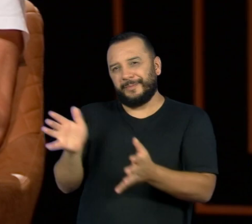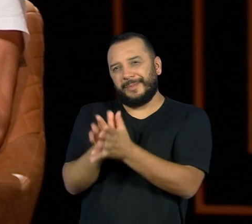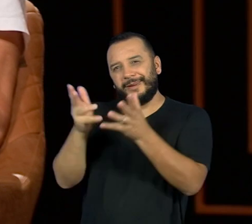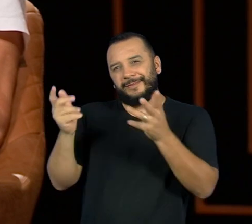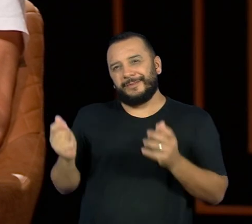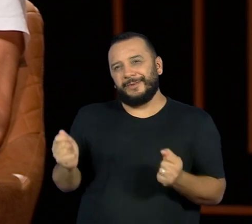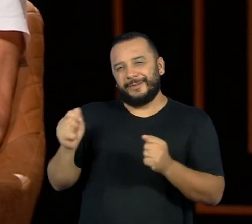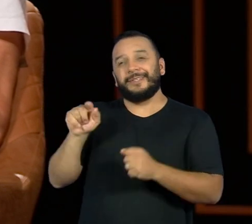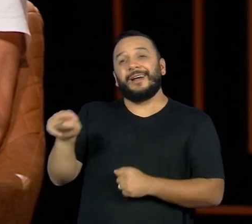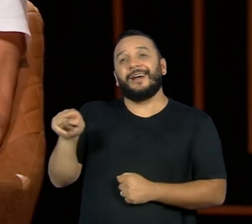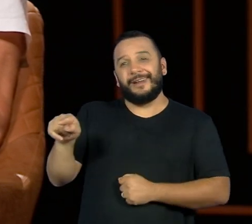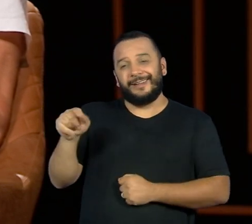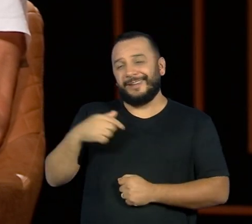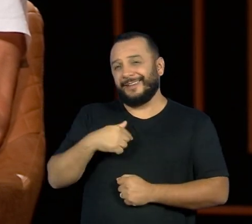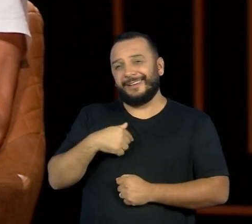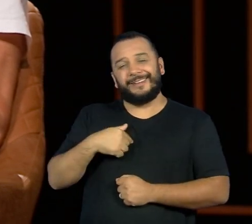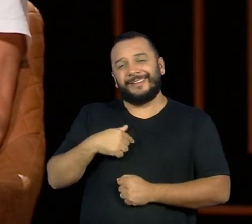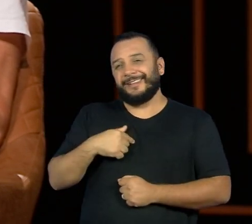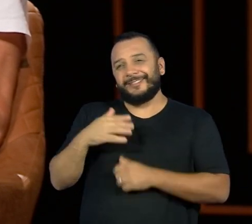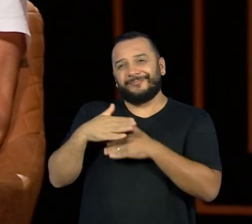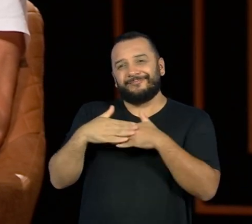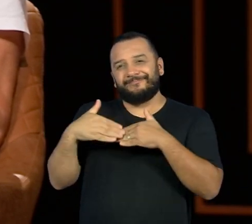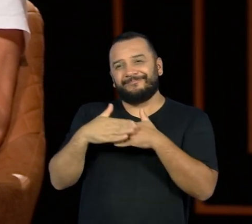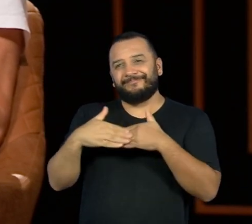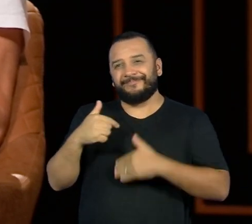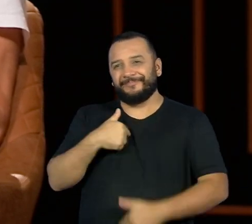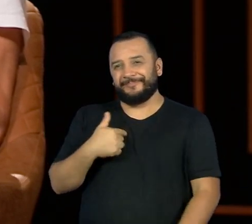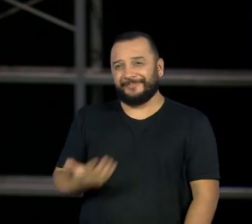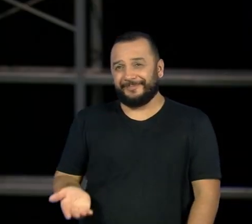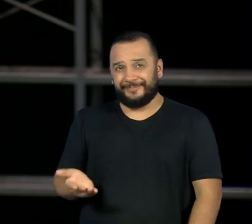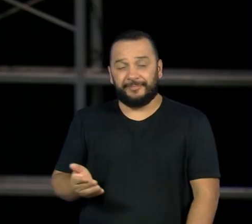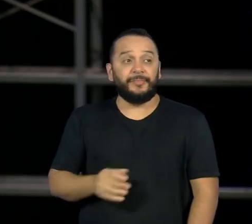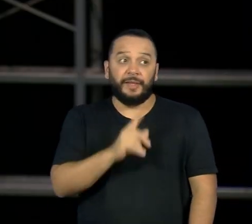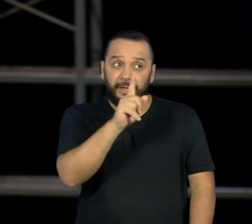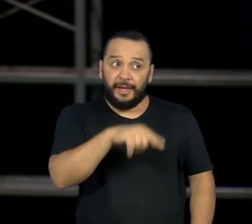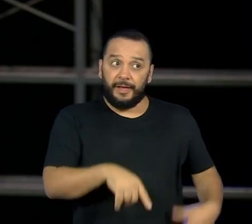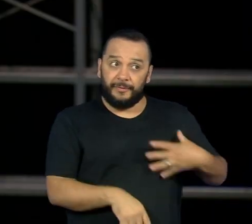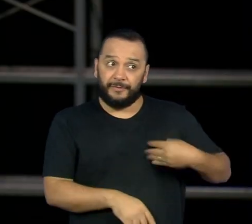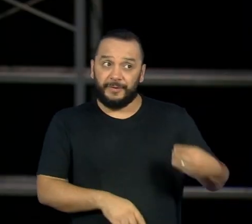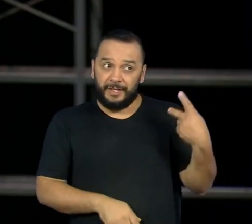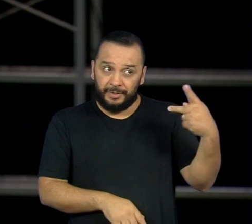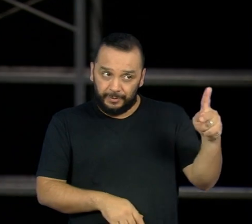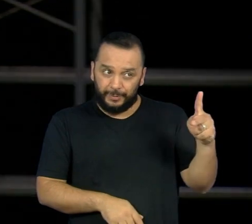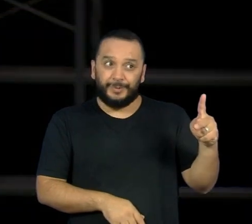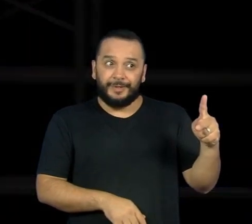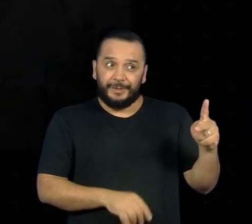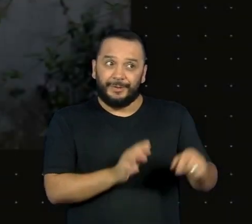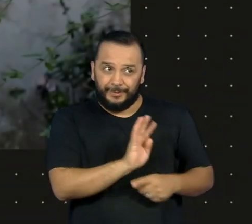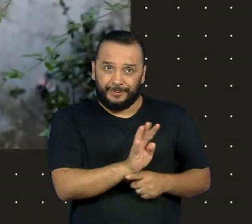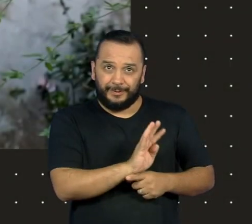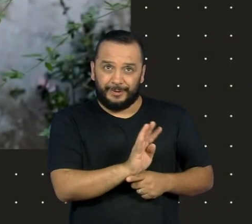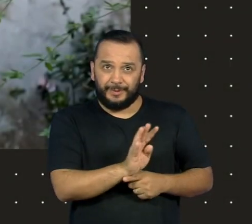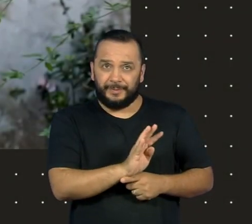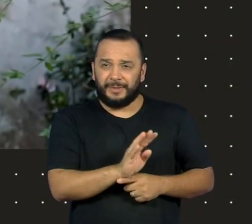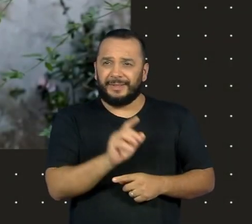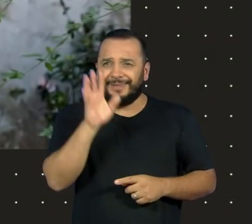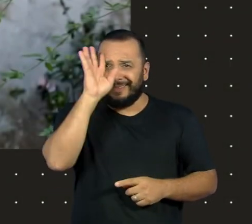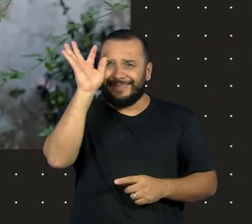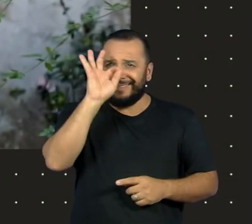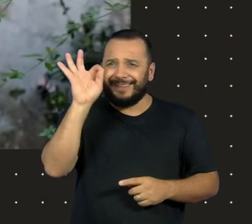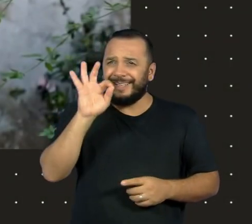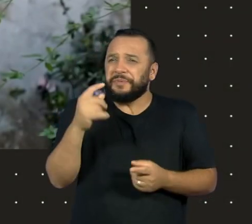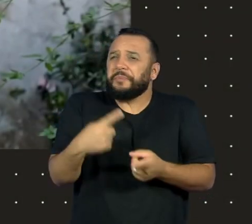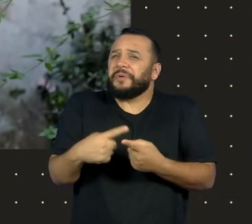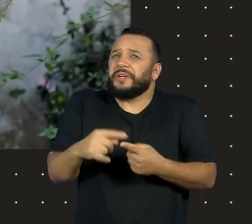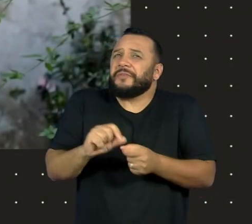foi super receptiva, assim, entendeu? Que faz o papel da sua filha no filme, né? Ninguém ia entender por que eu fiz